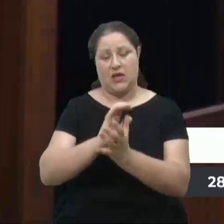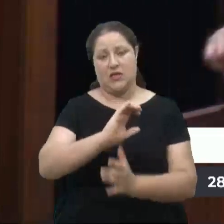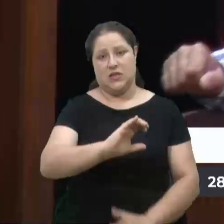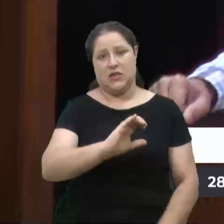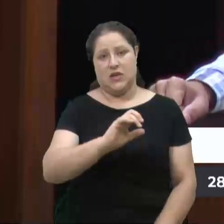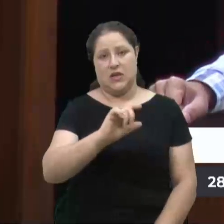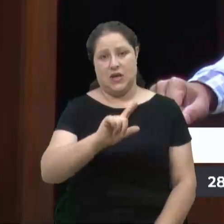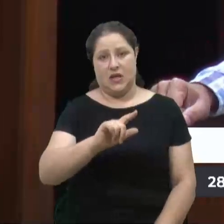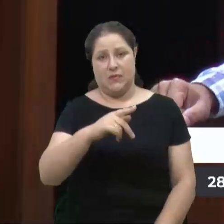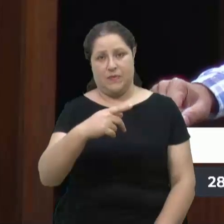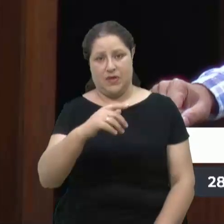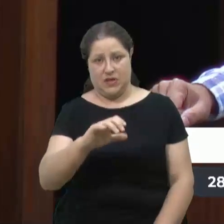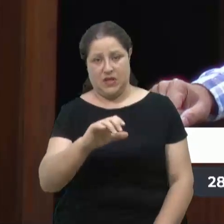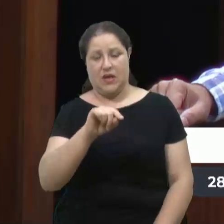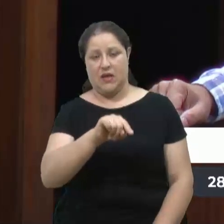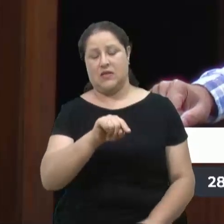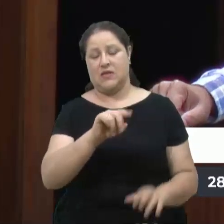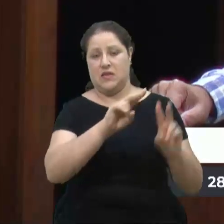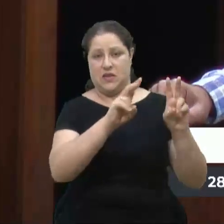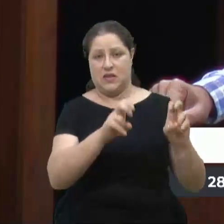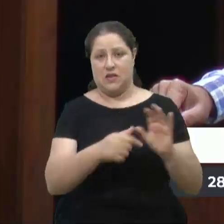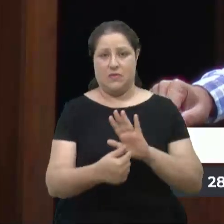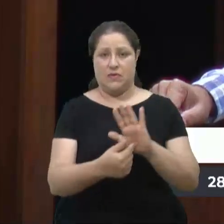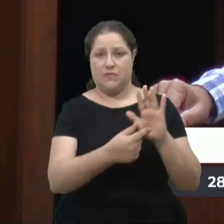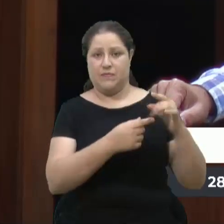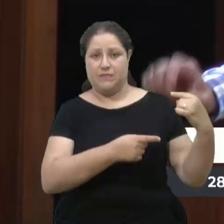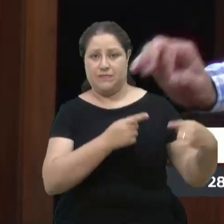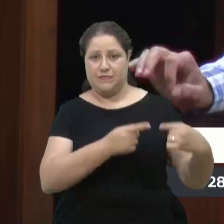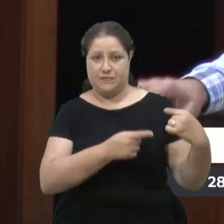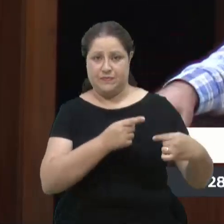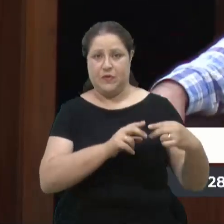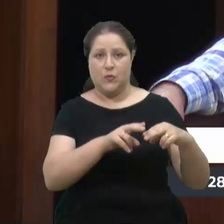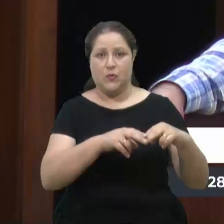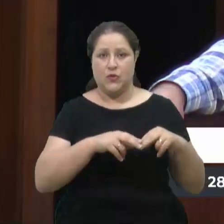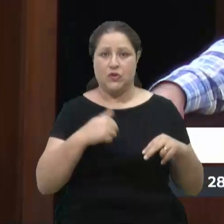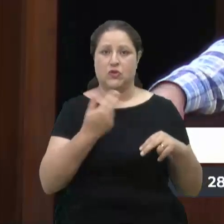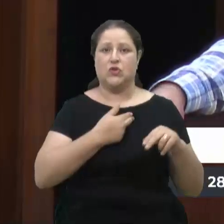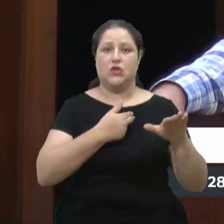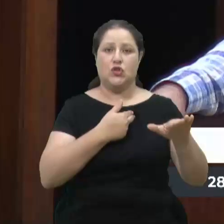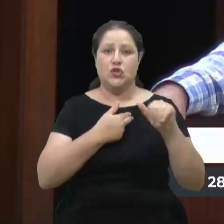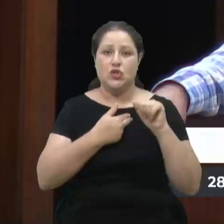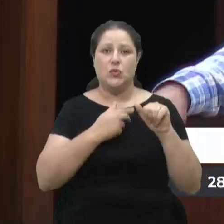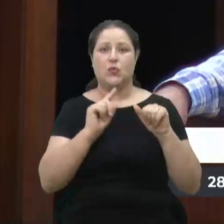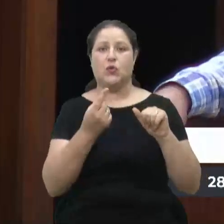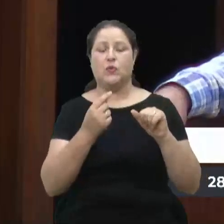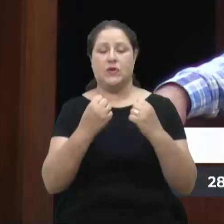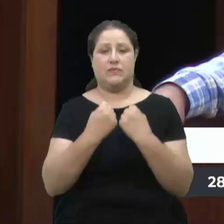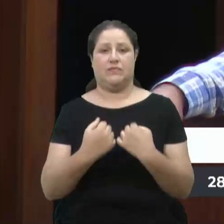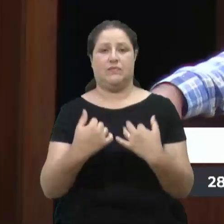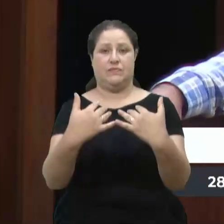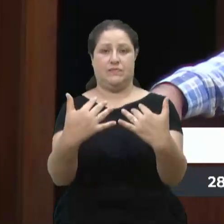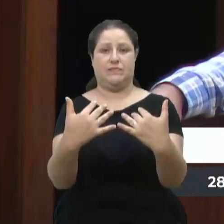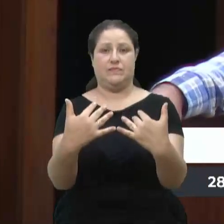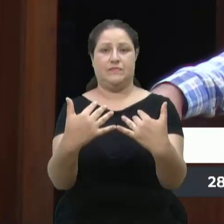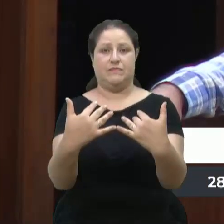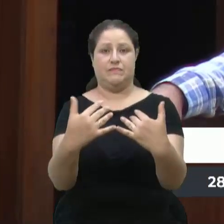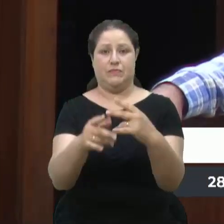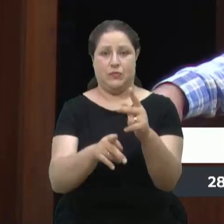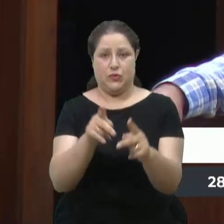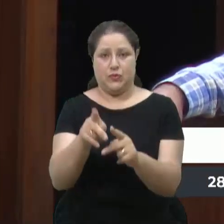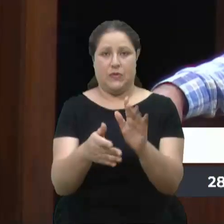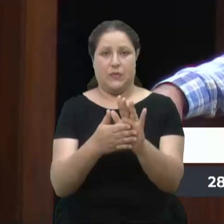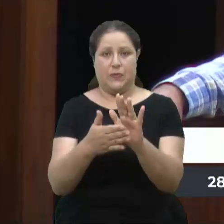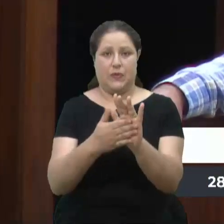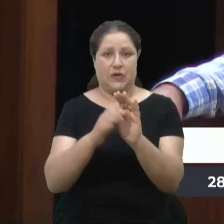CLPC, onde esse tema foi apresentado e discutido. Nesse sentido que nós chamaremos uma audiência pública proposta